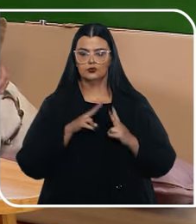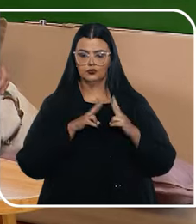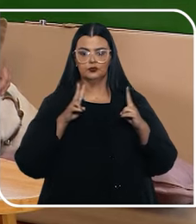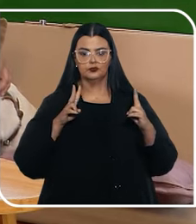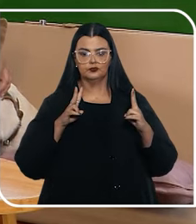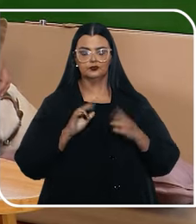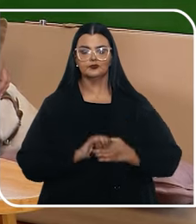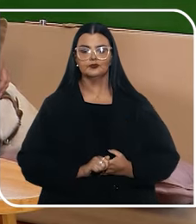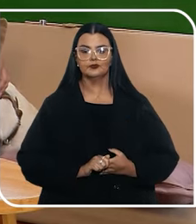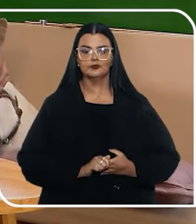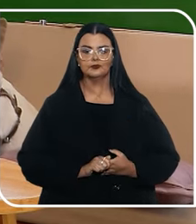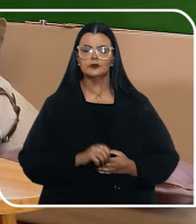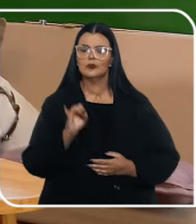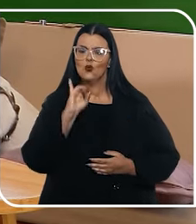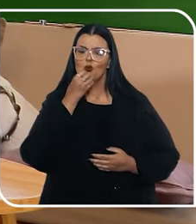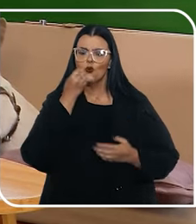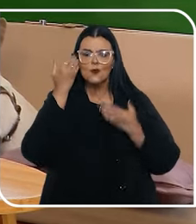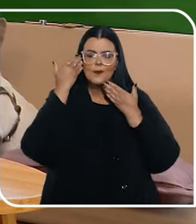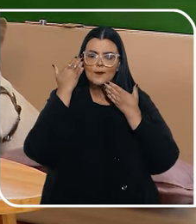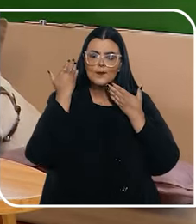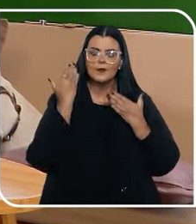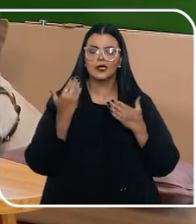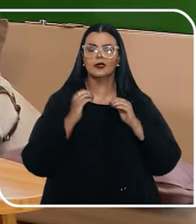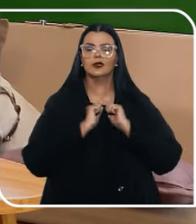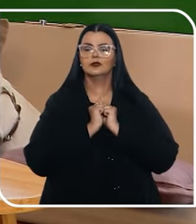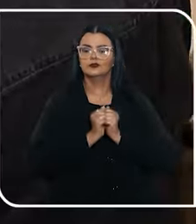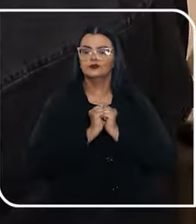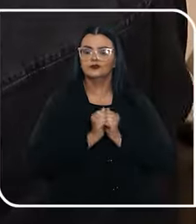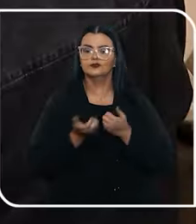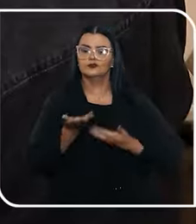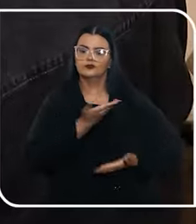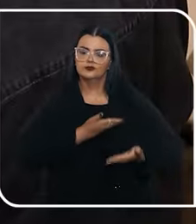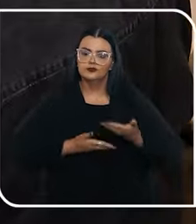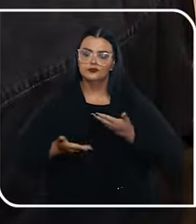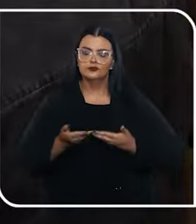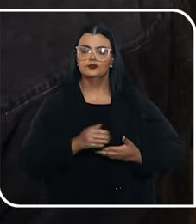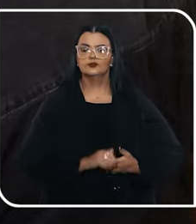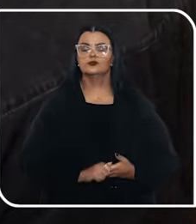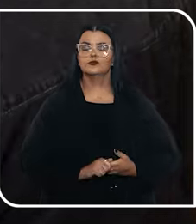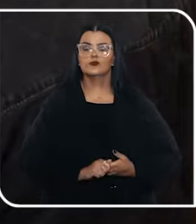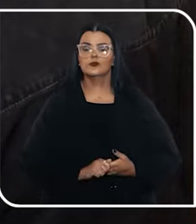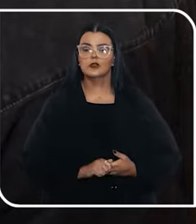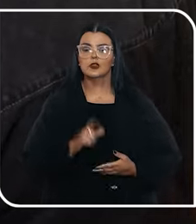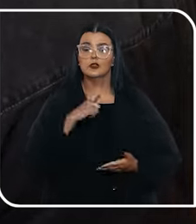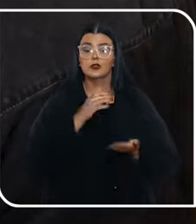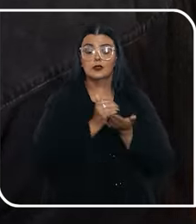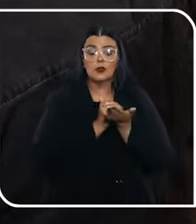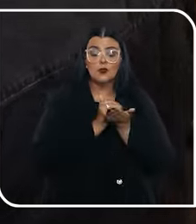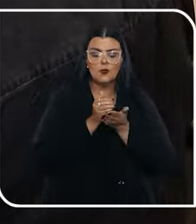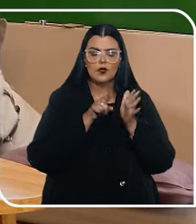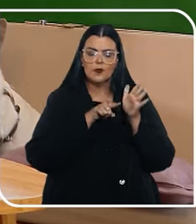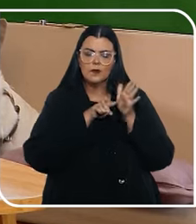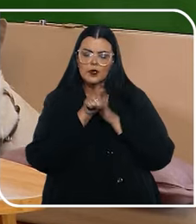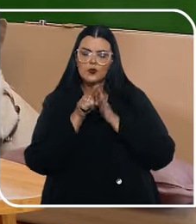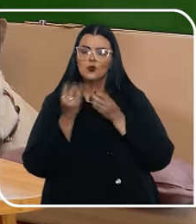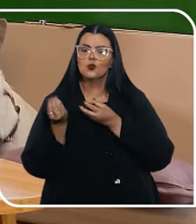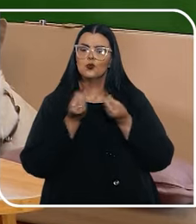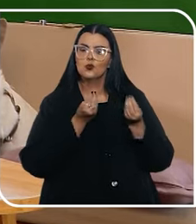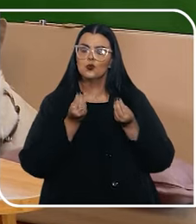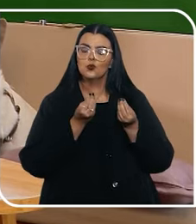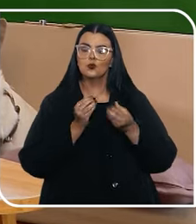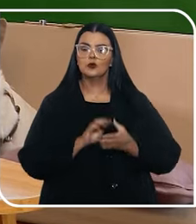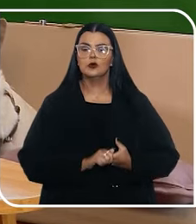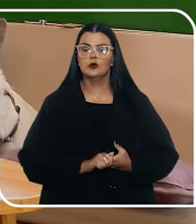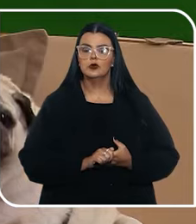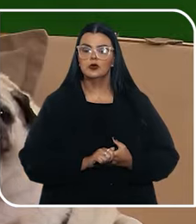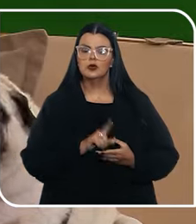conecto agora. Oi, Vinícius, obrigado por topar compartilhar a sua história com a gente. Eu começo perguntando como é